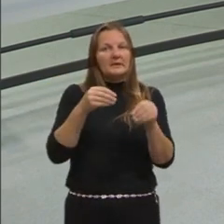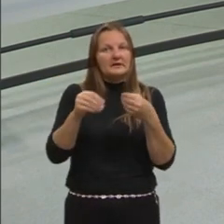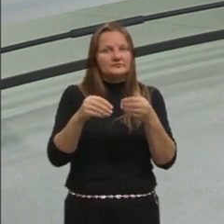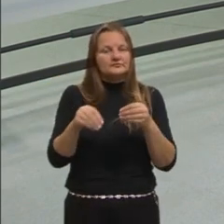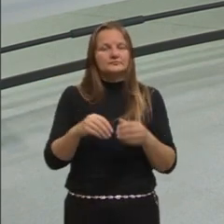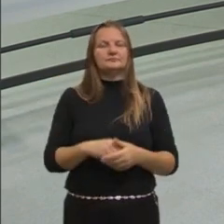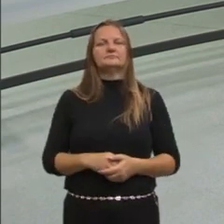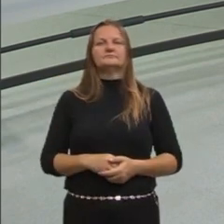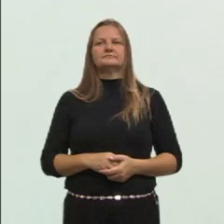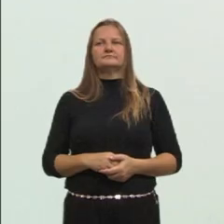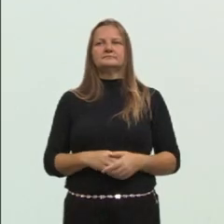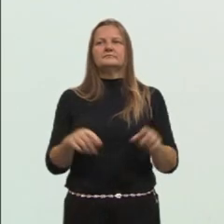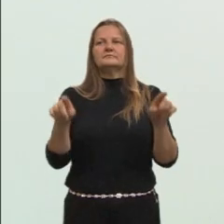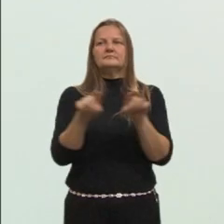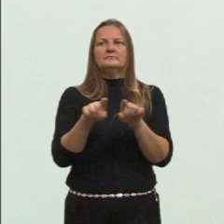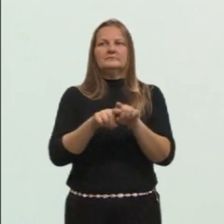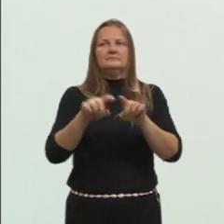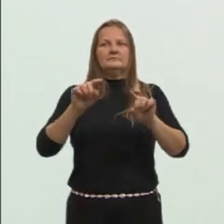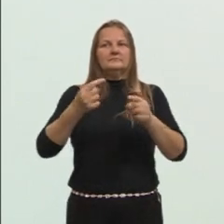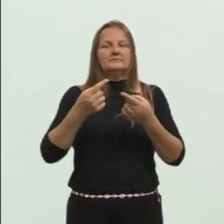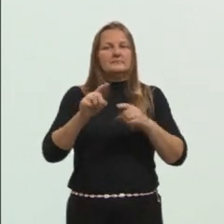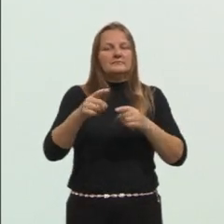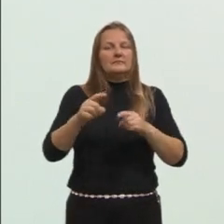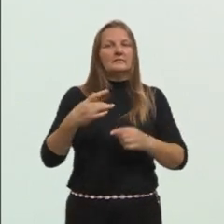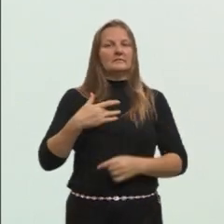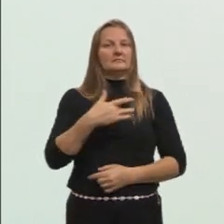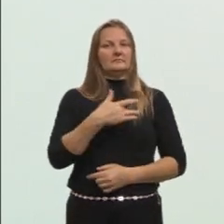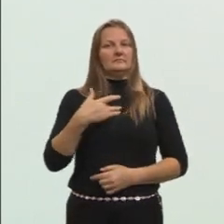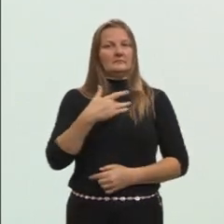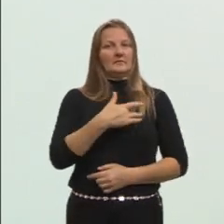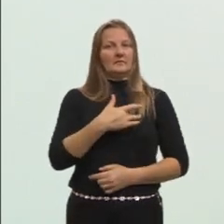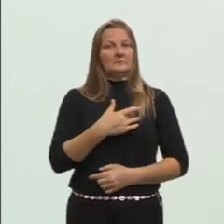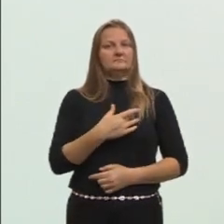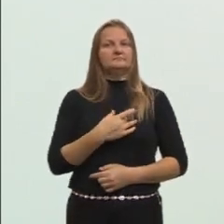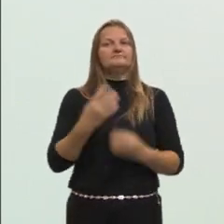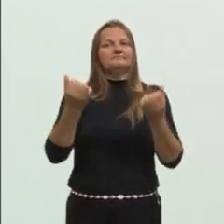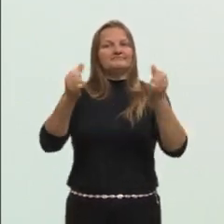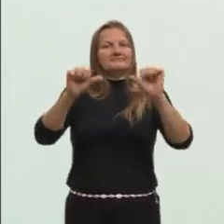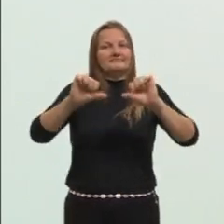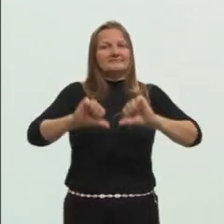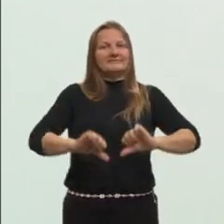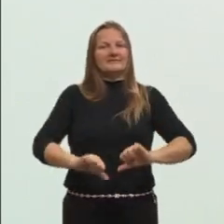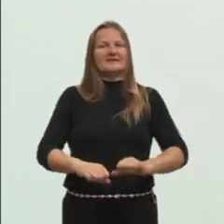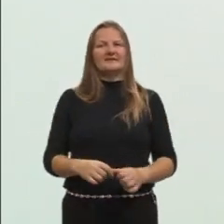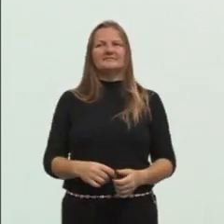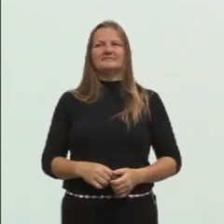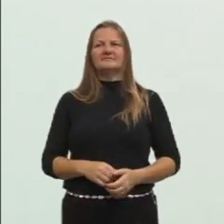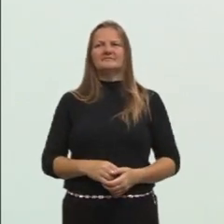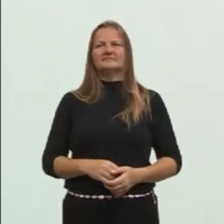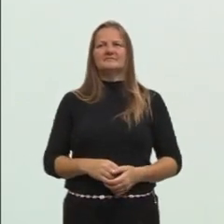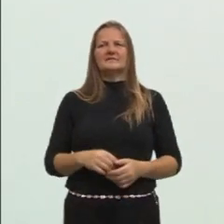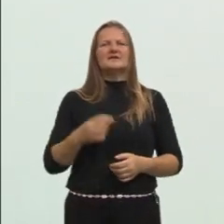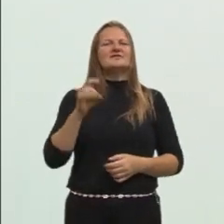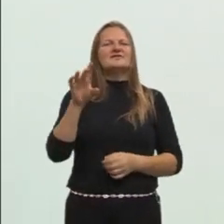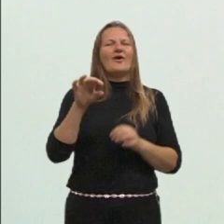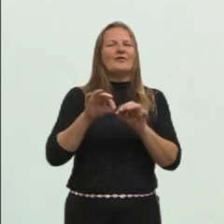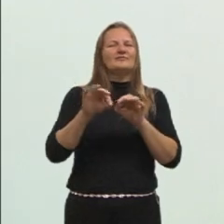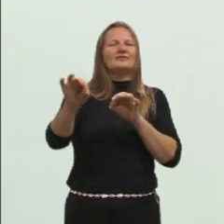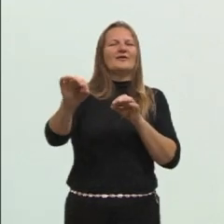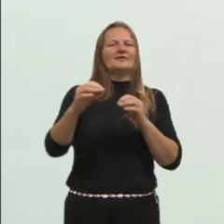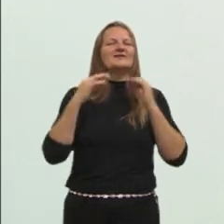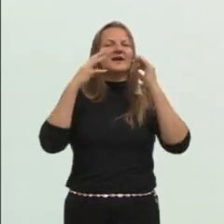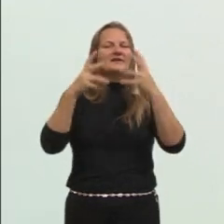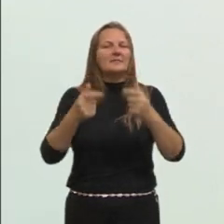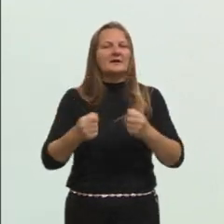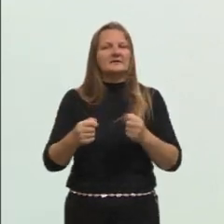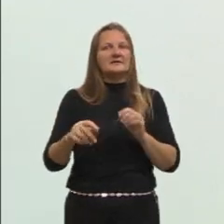e também né provocam prejuízos à saúde humana tem que falar um pouquinho porque às vezes a pessoa pensar é só lá os animais o meio ambiente não tem